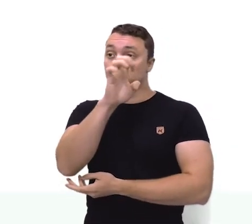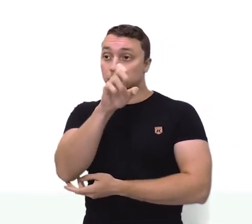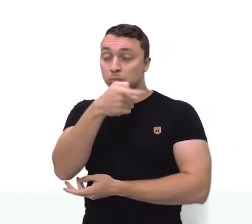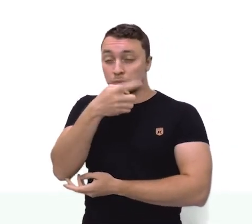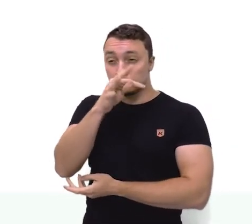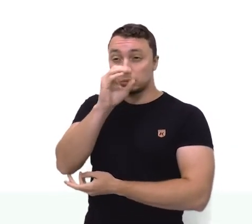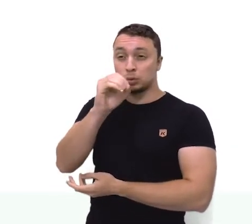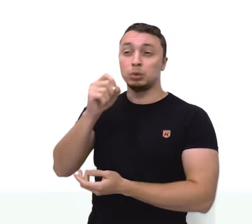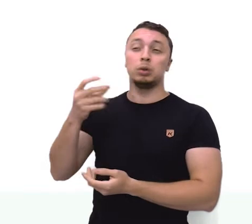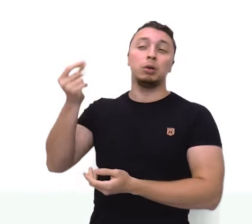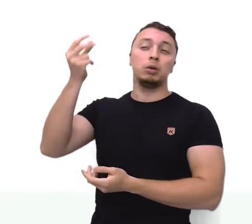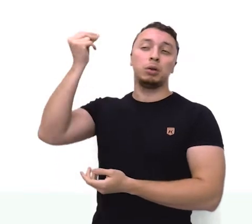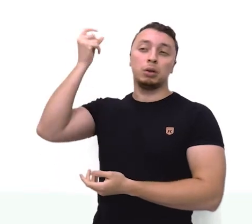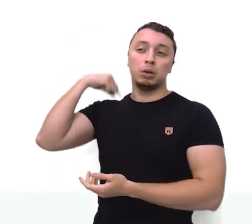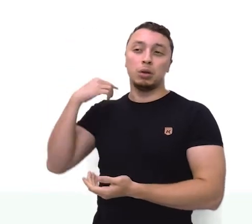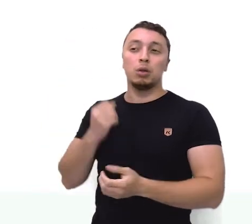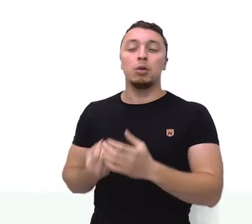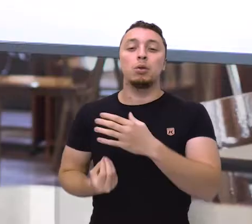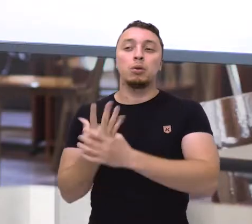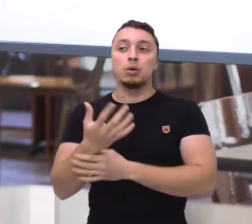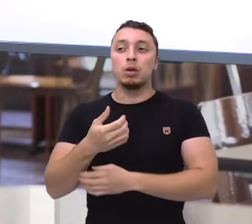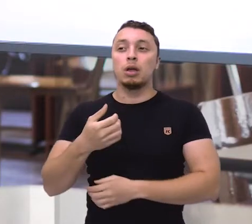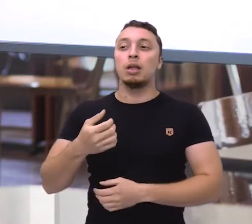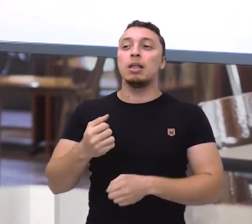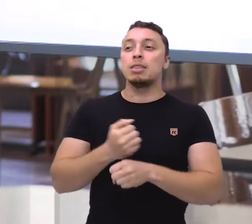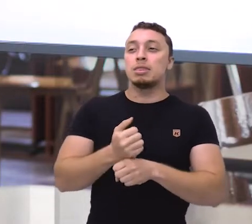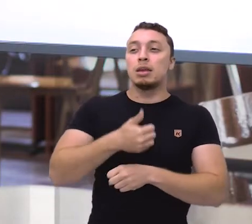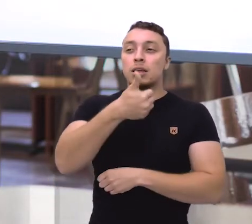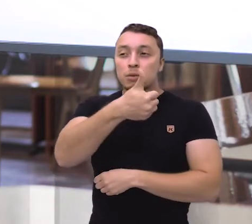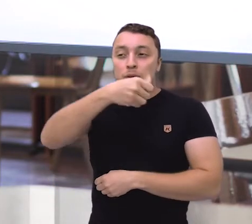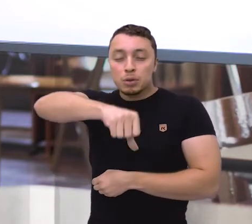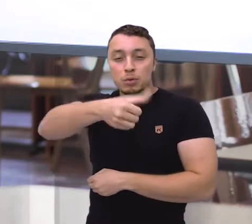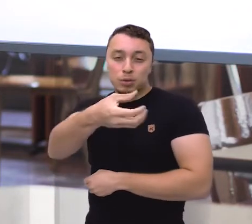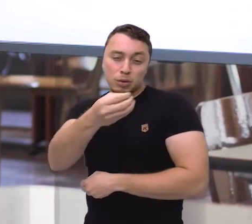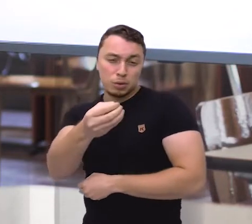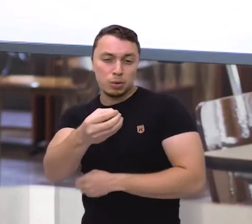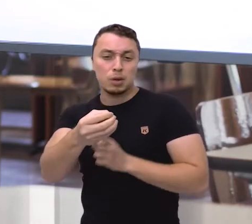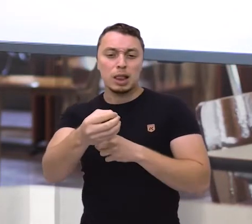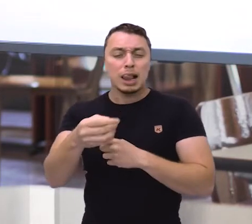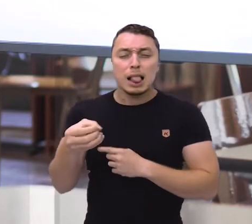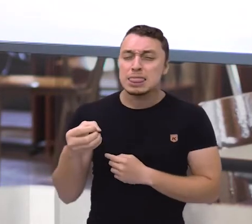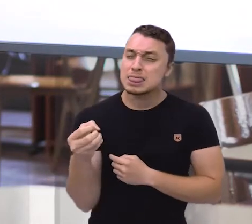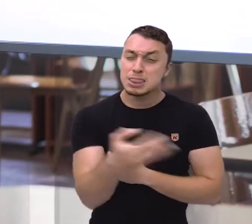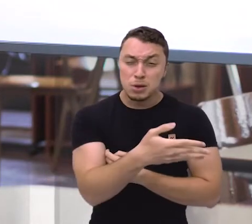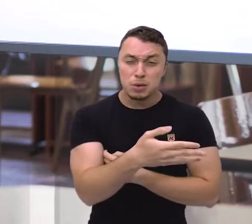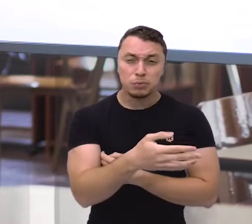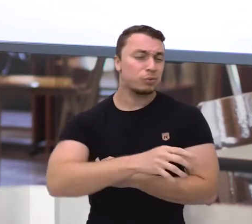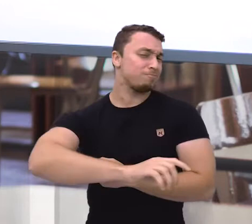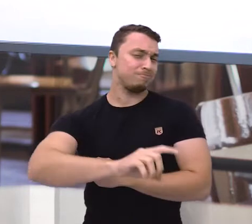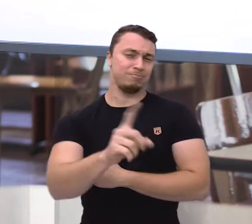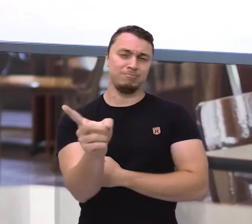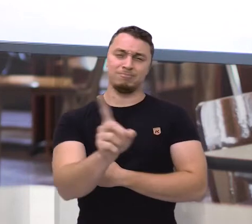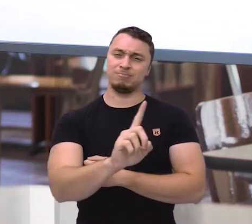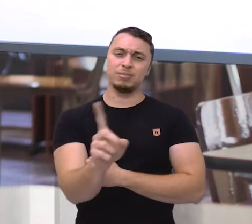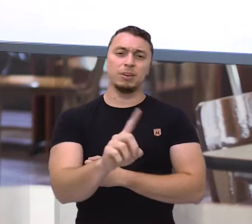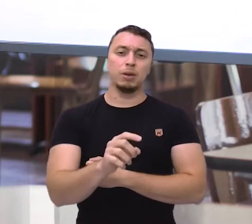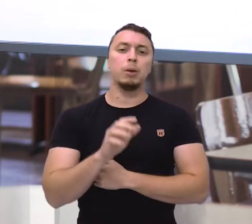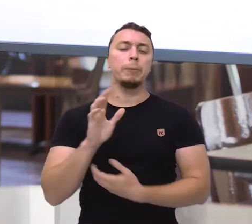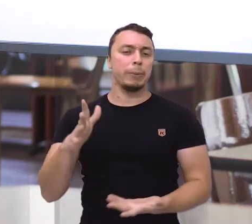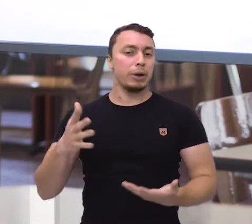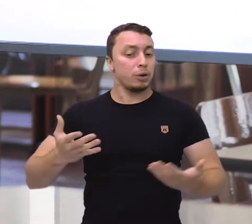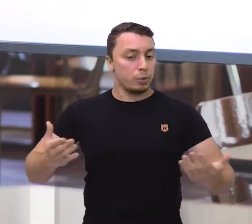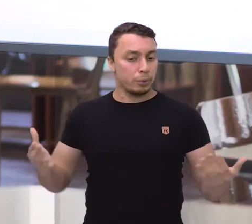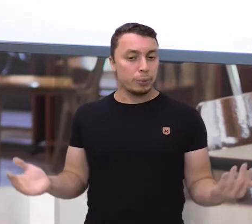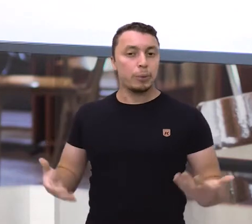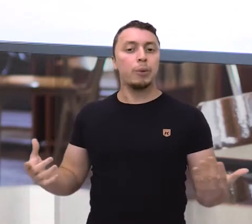na década de 1960. Percebam que não é algo tão novo, mas que ultimamente é que tem